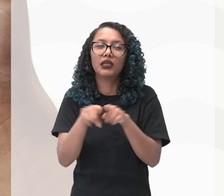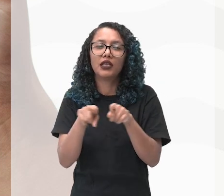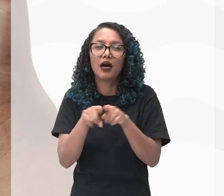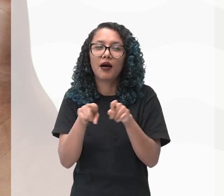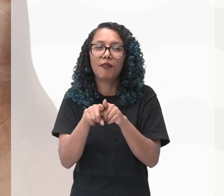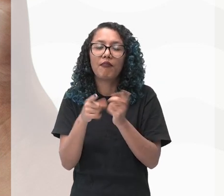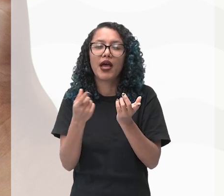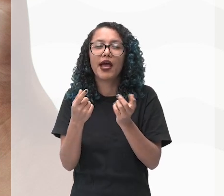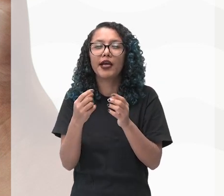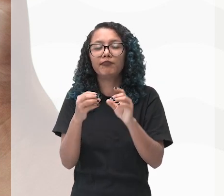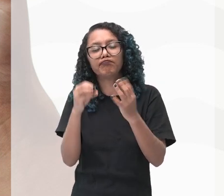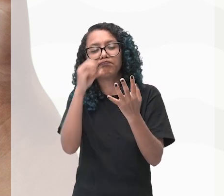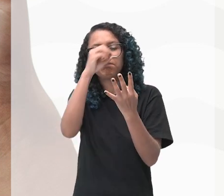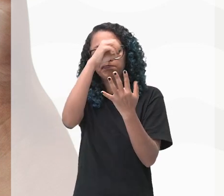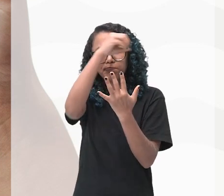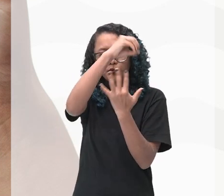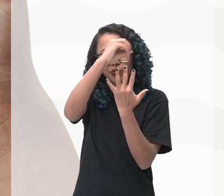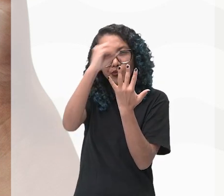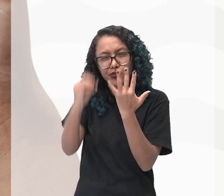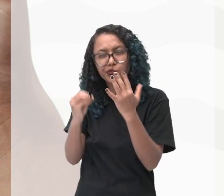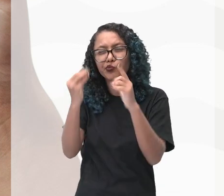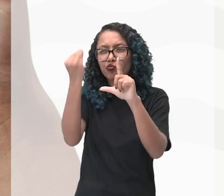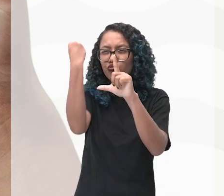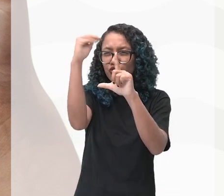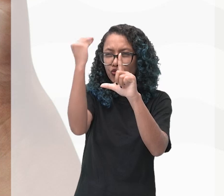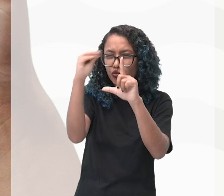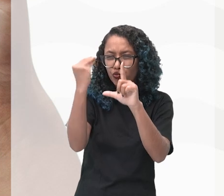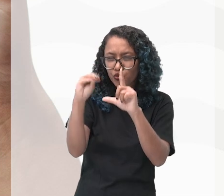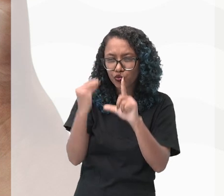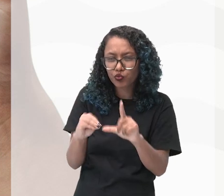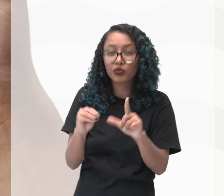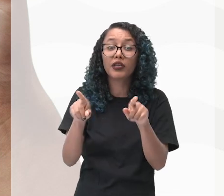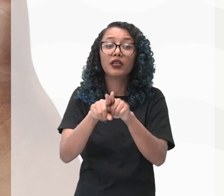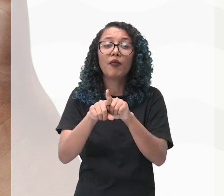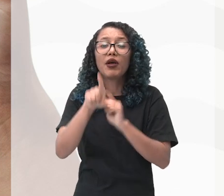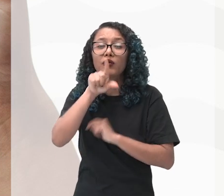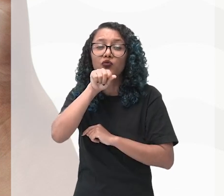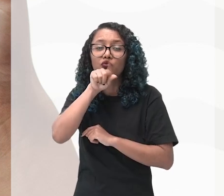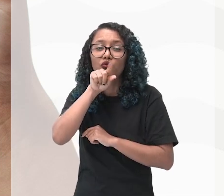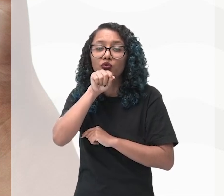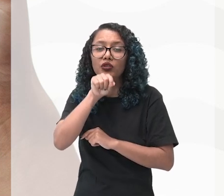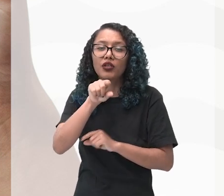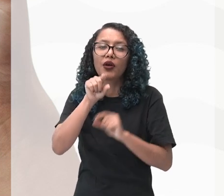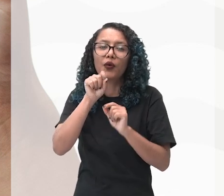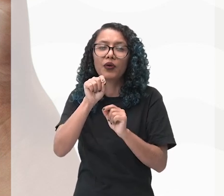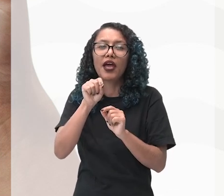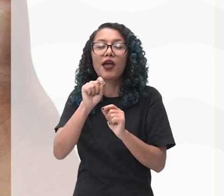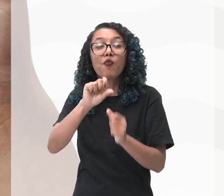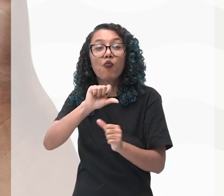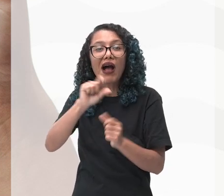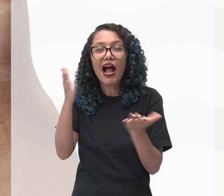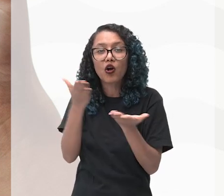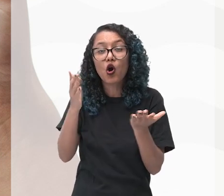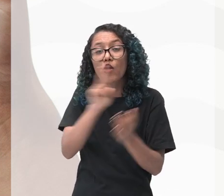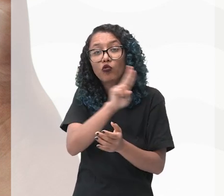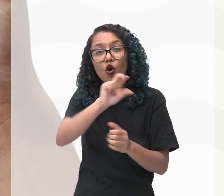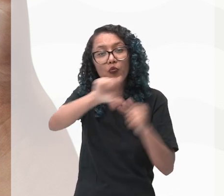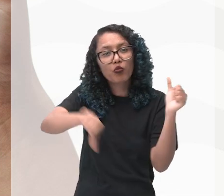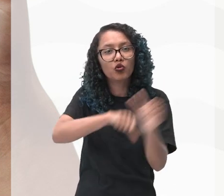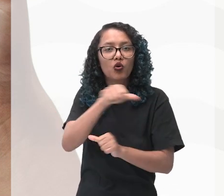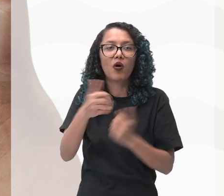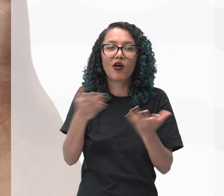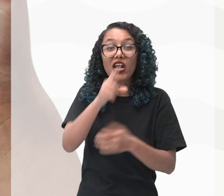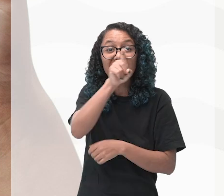os stories que duram 24 horas, e o Twitter, que virou, na verdade, o X. Então, nós temos aqui